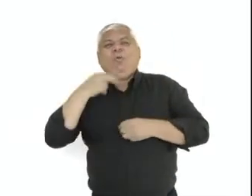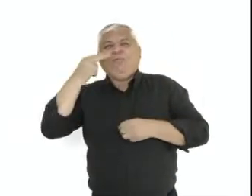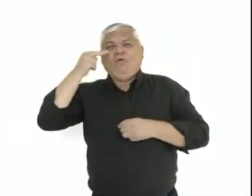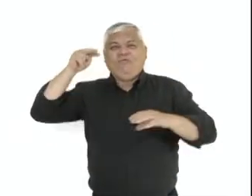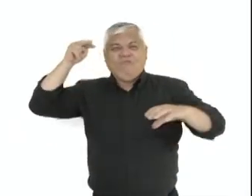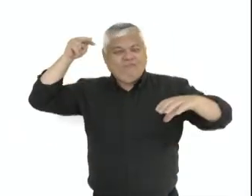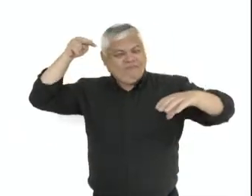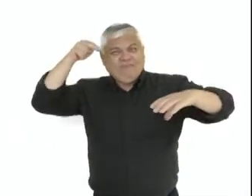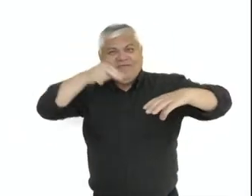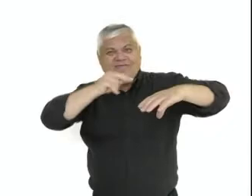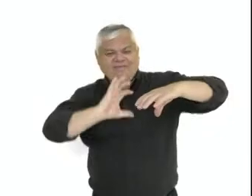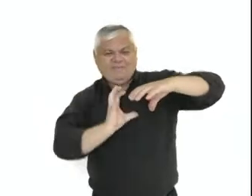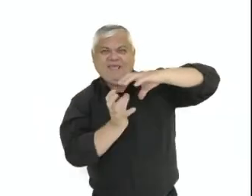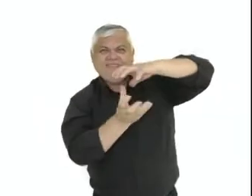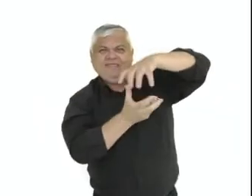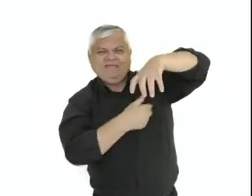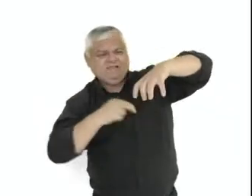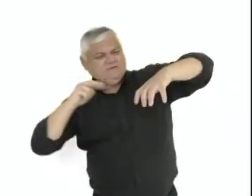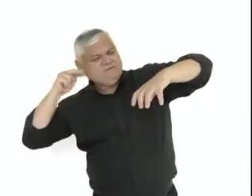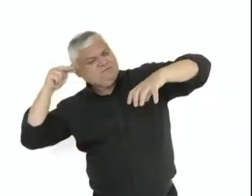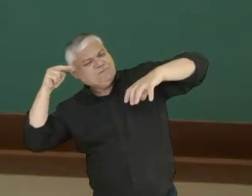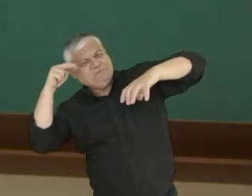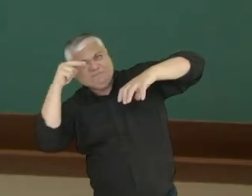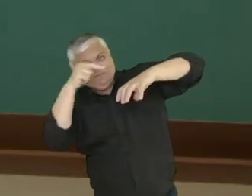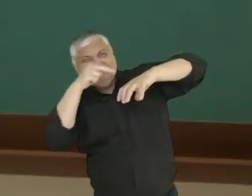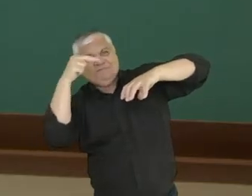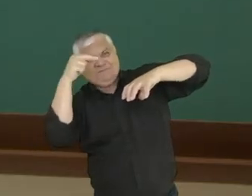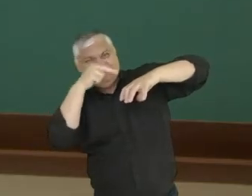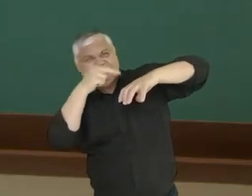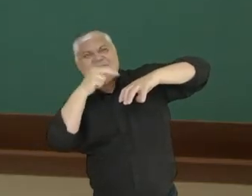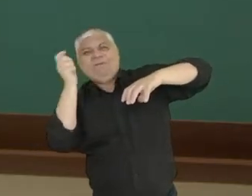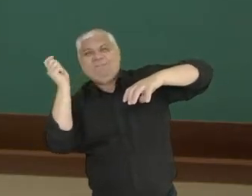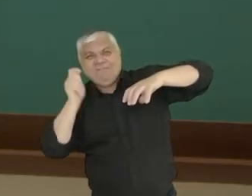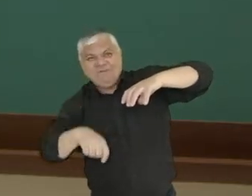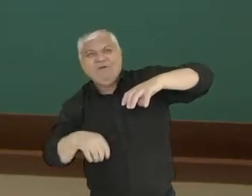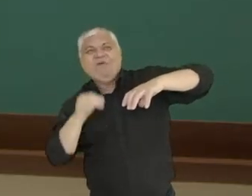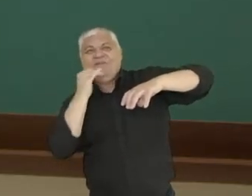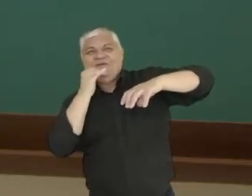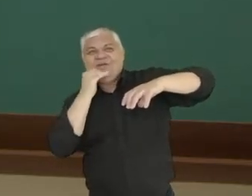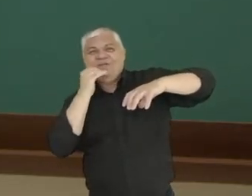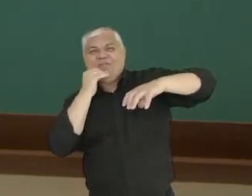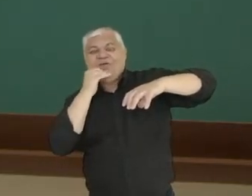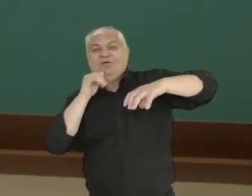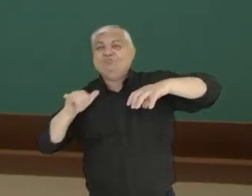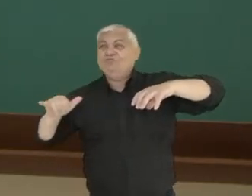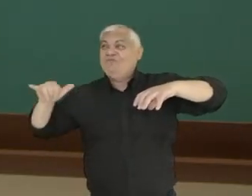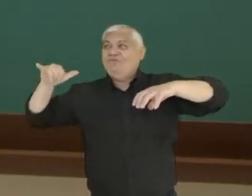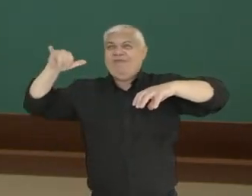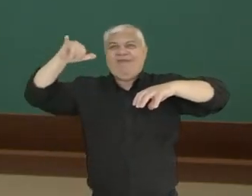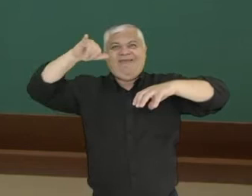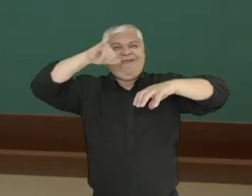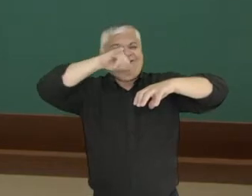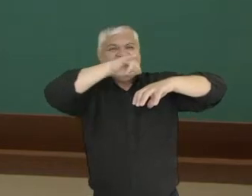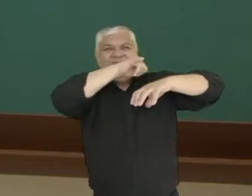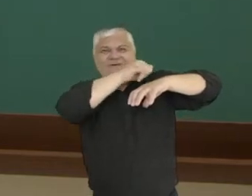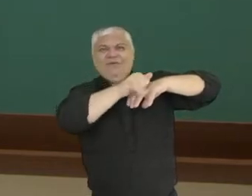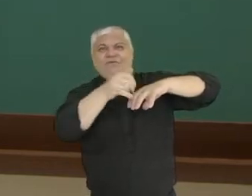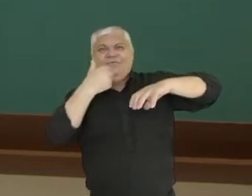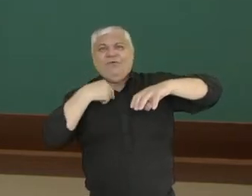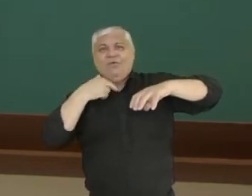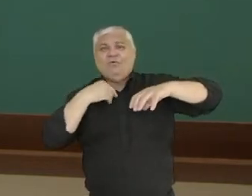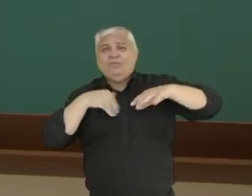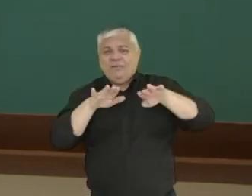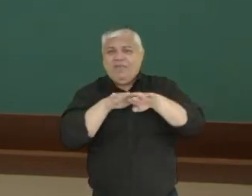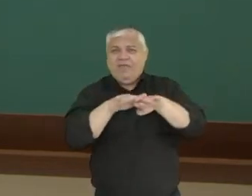observando a superfície do nosso planeta. No nível orbital, nós podemos estar observando no nível aéreo, no nível do solo também. Então